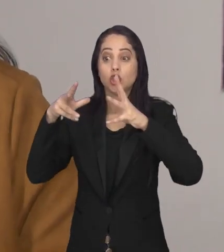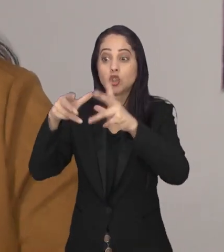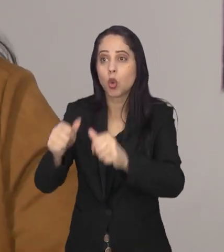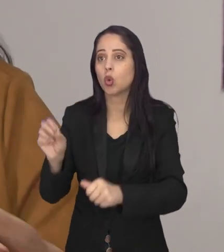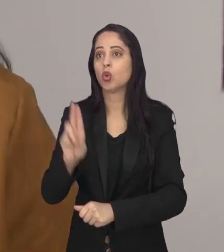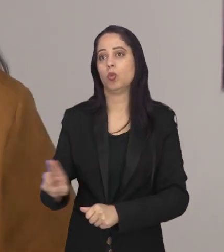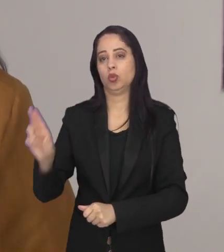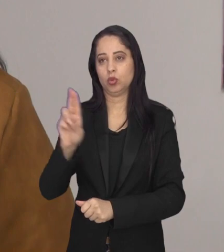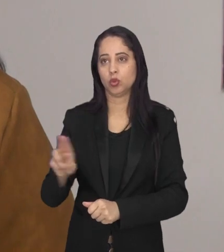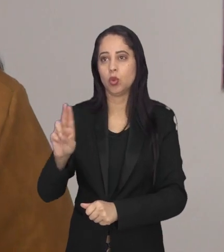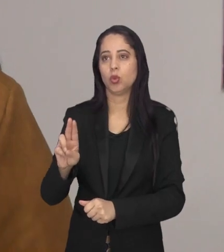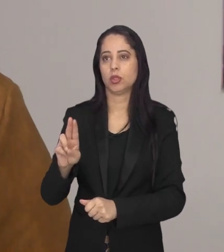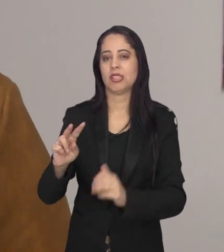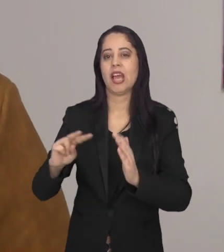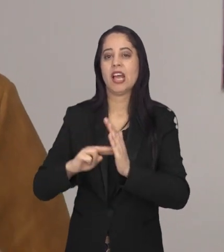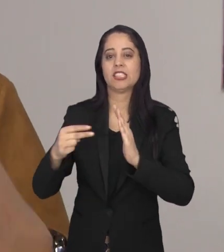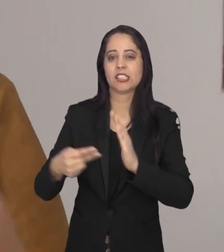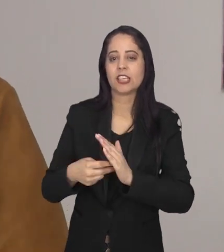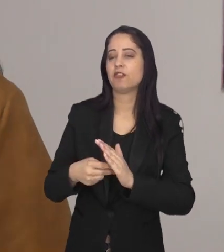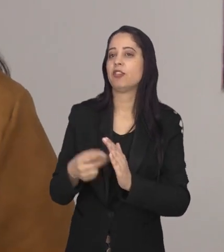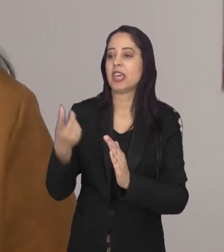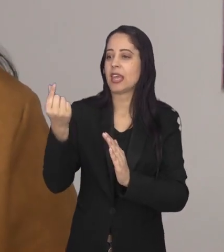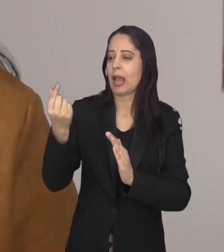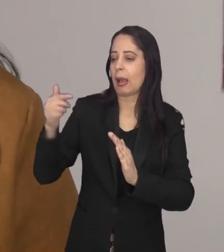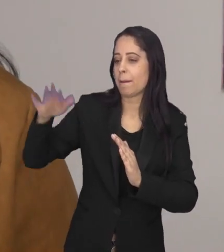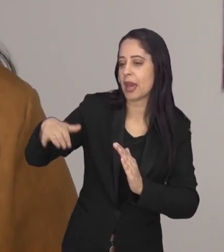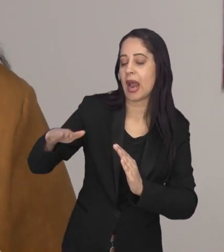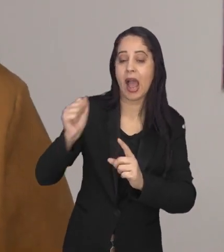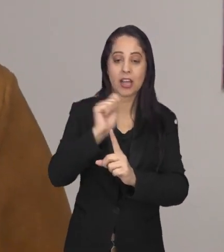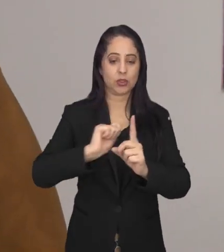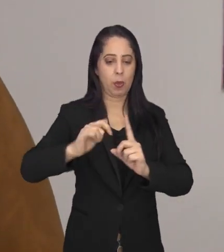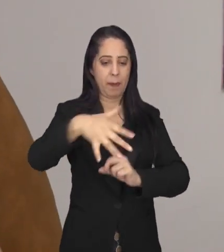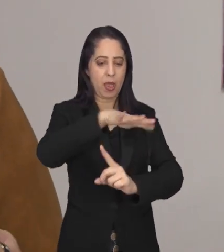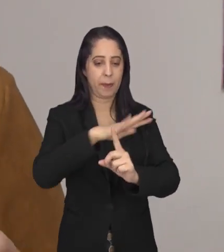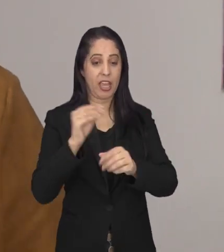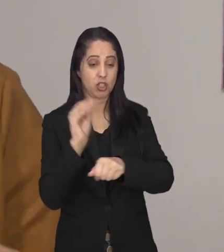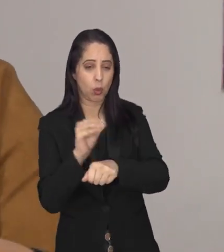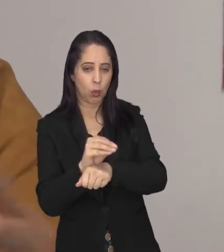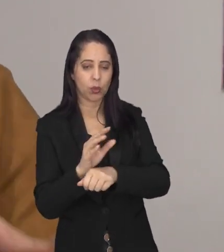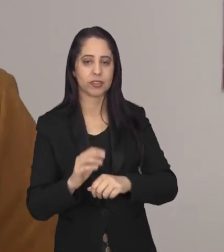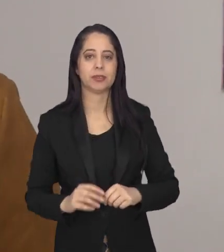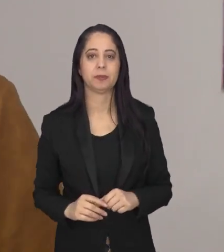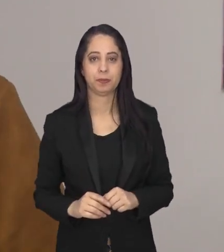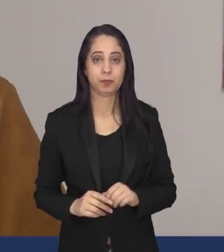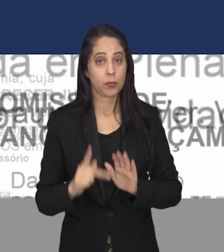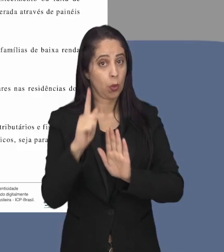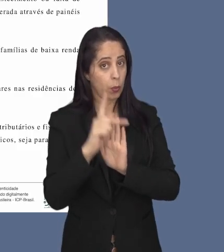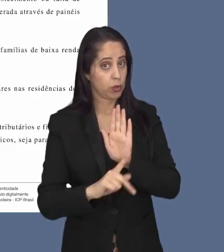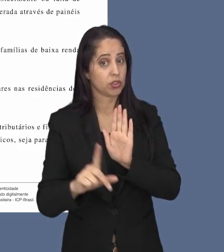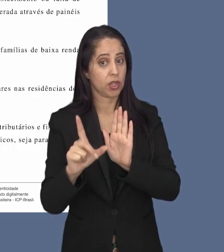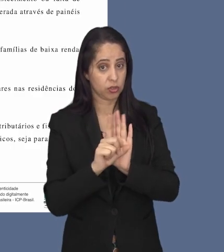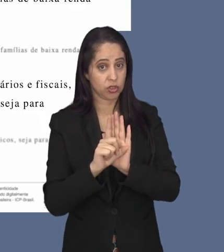projetos e ações para atrair empresas do ramo para a cidade. A gente tem que pensar, né, no futuro, a